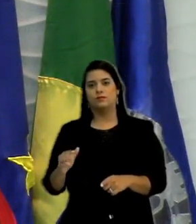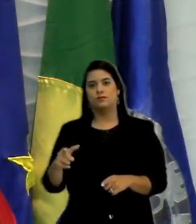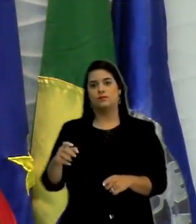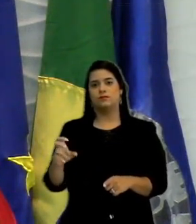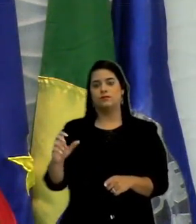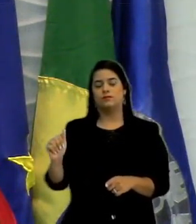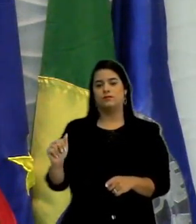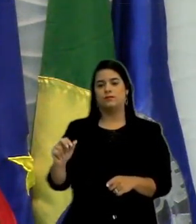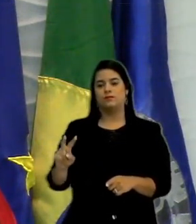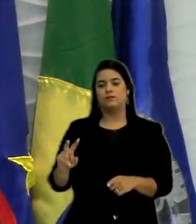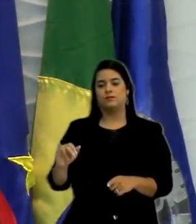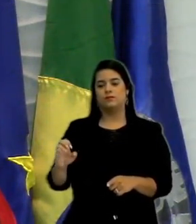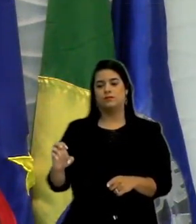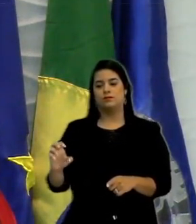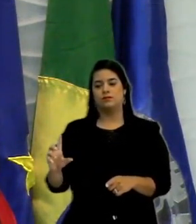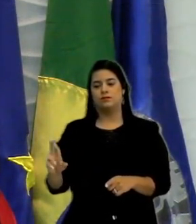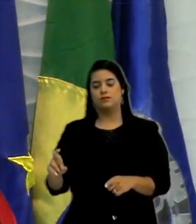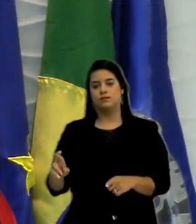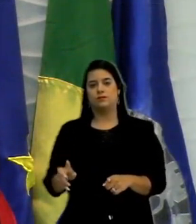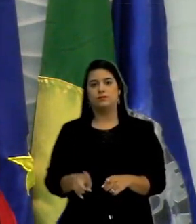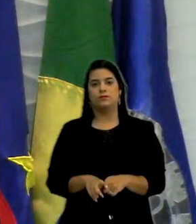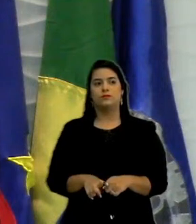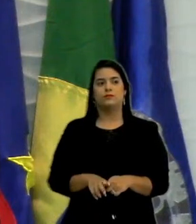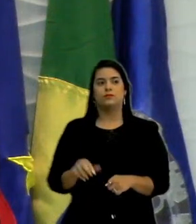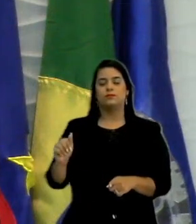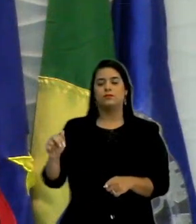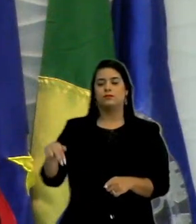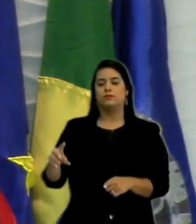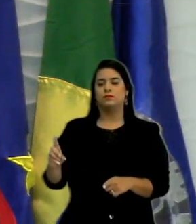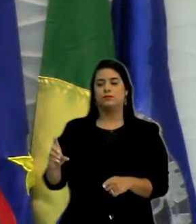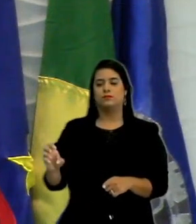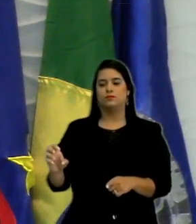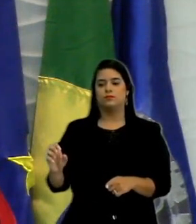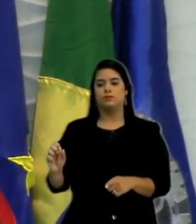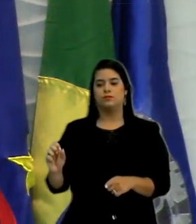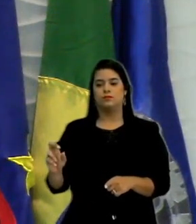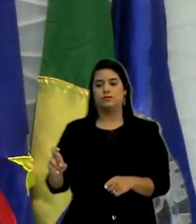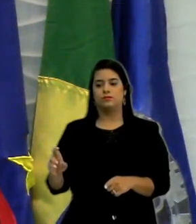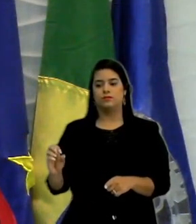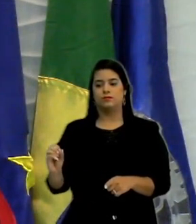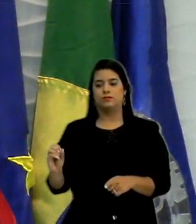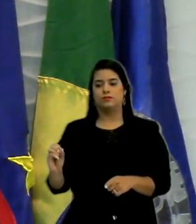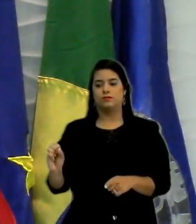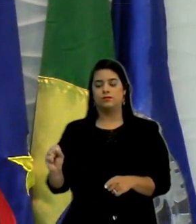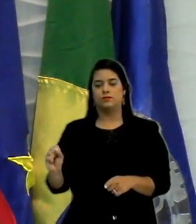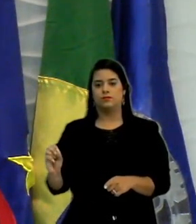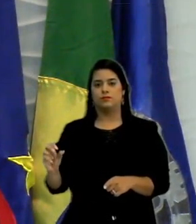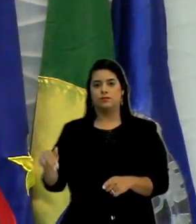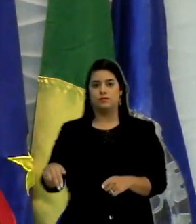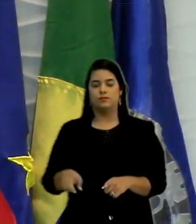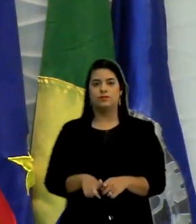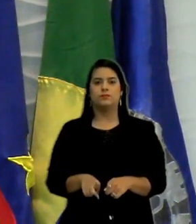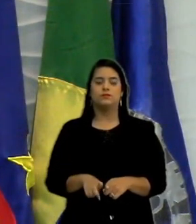minha prima, Anderson Santos, lá do filho de Silene, lá do Delmar Braga,